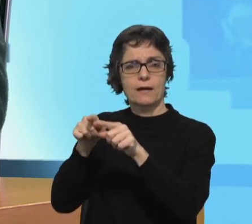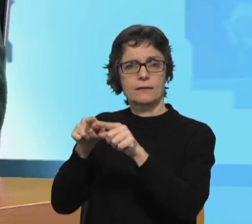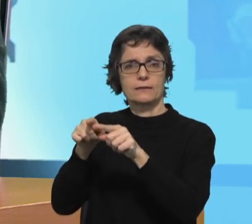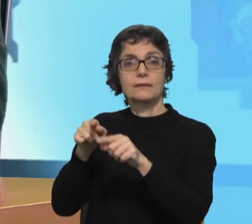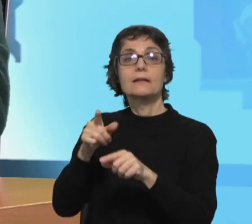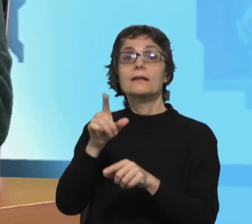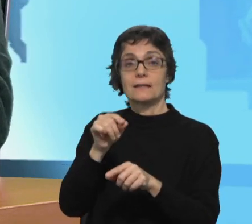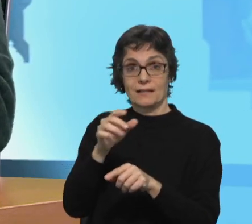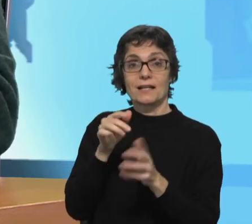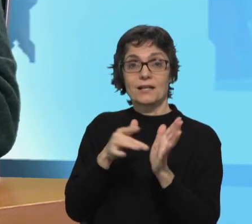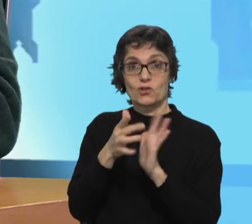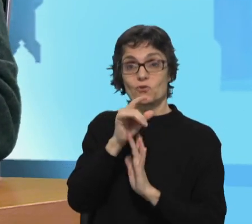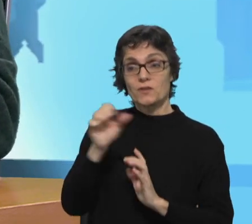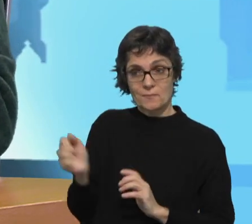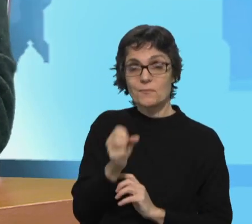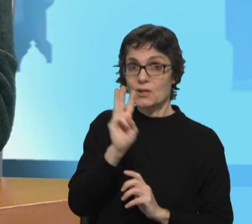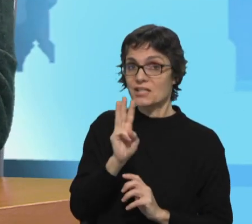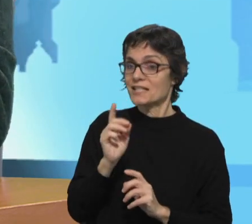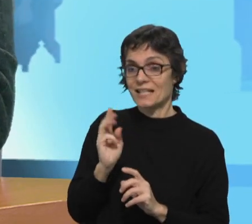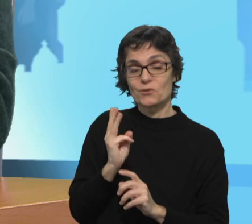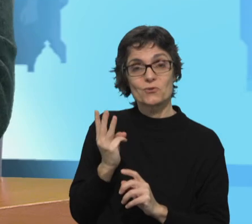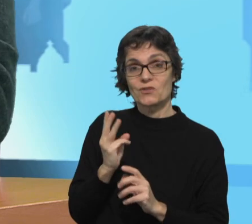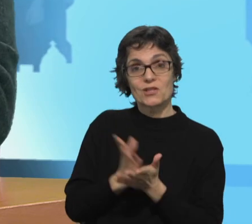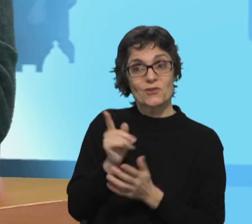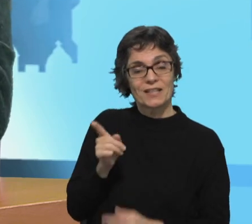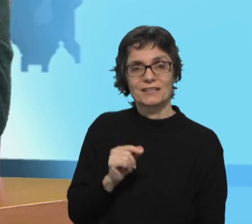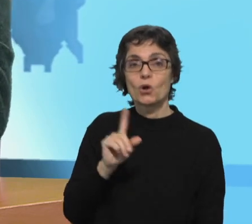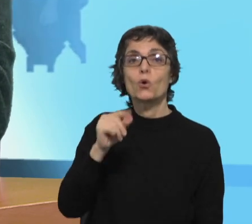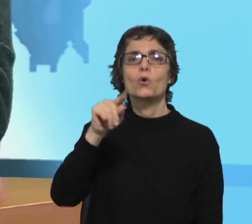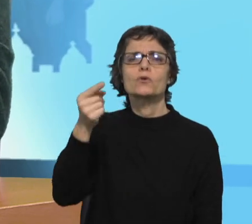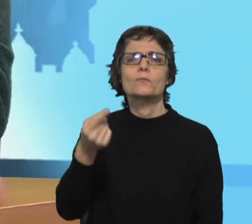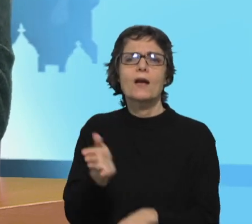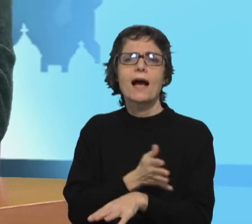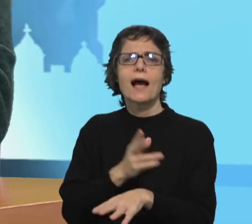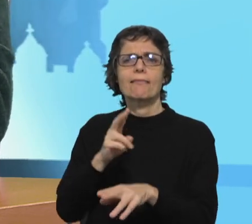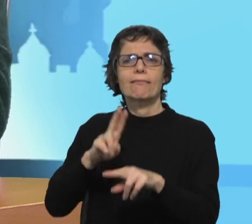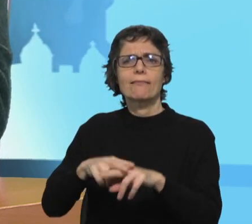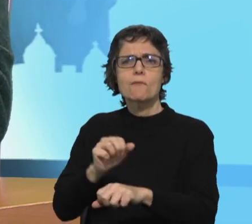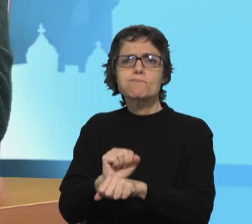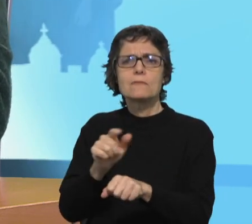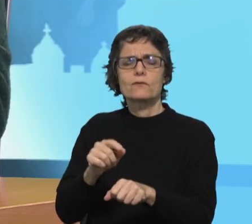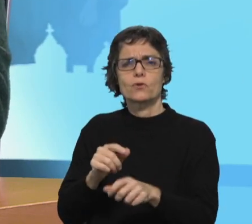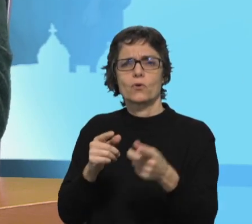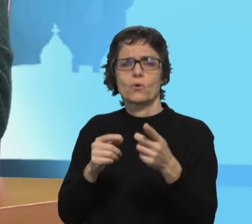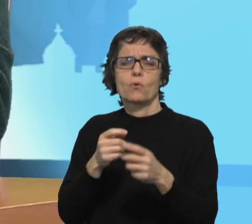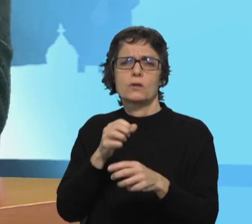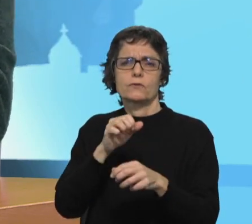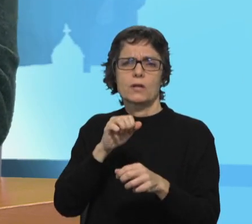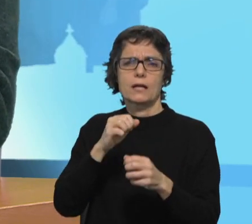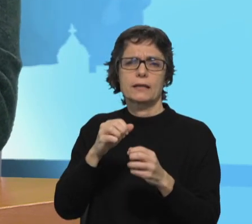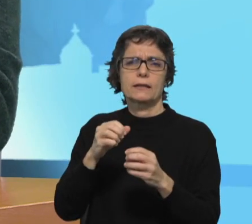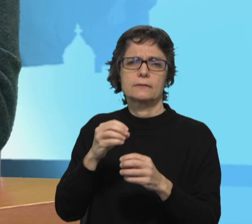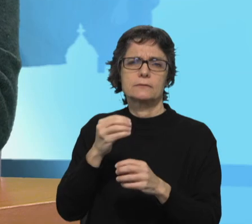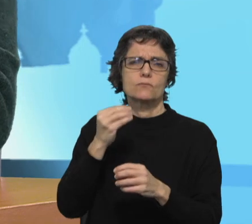3. Ou então no Getsémani, antes da prisão dos soldados com o Judas, o beijo da traição, quem é que